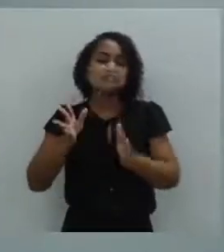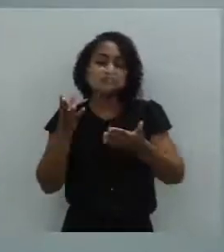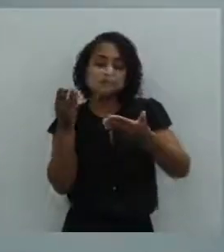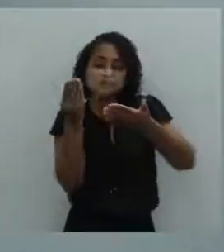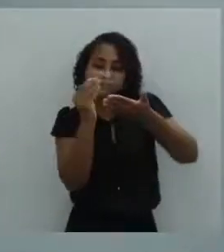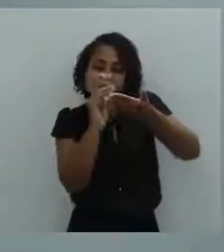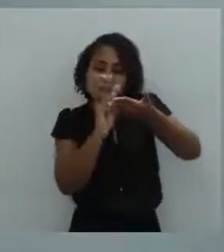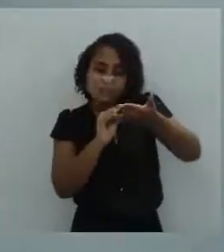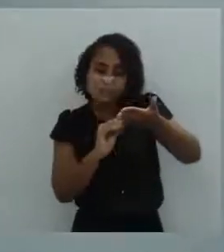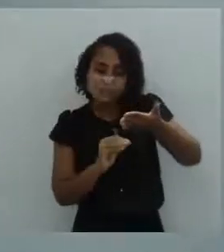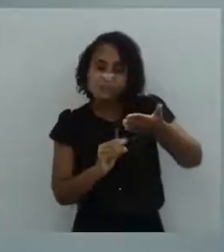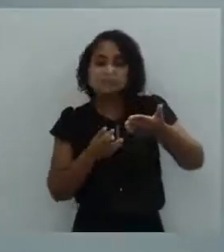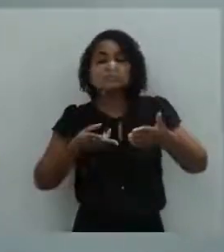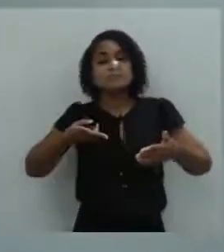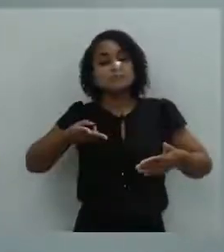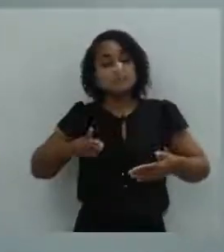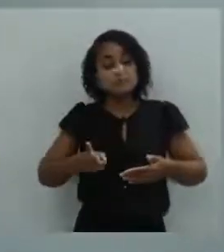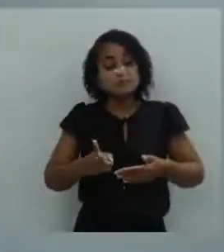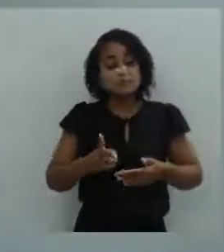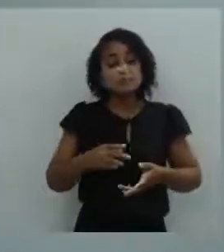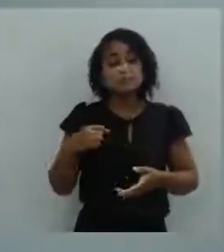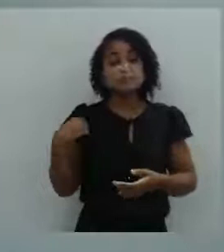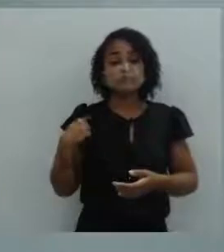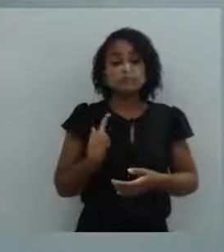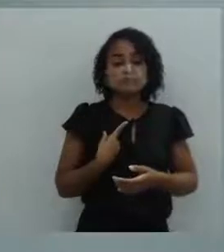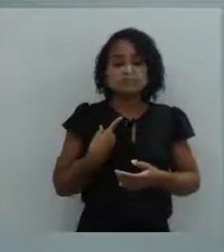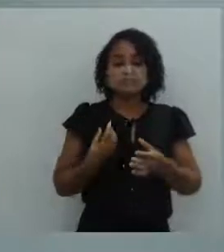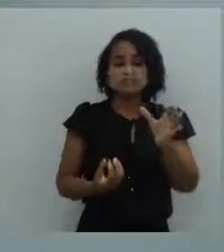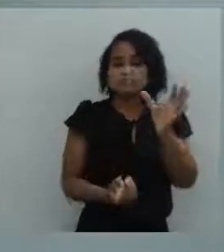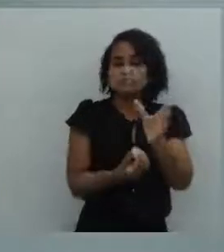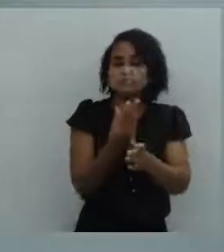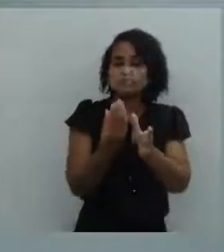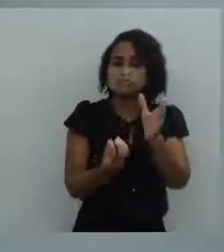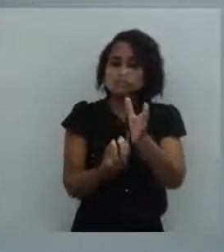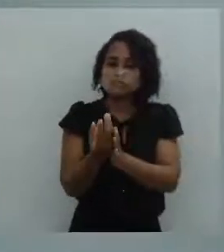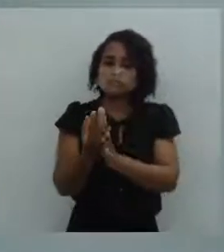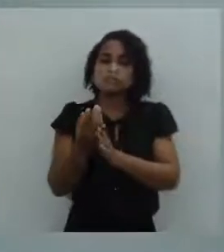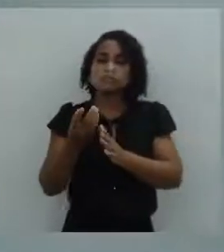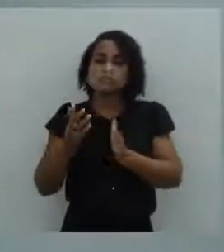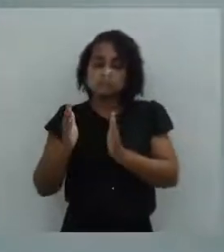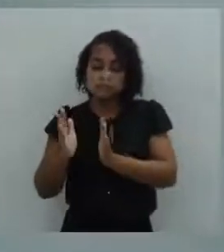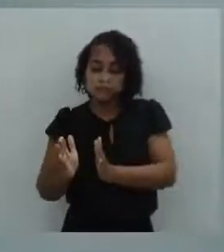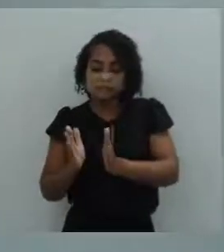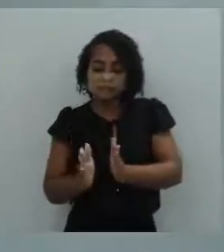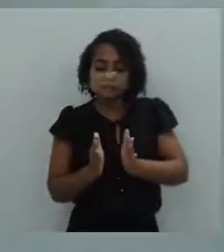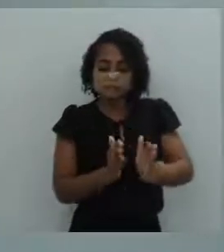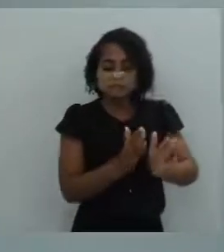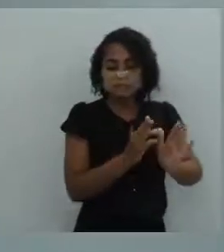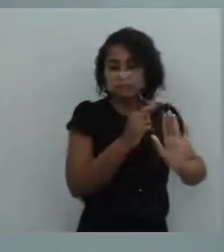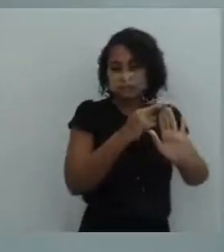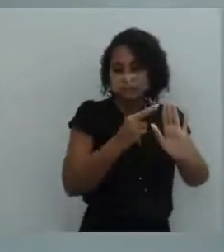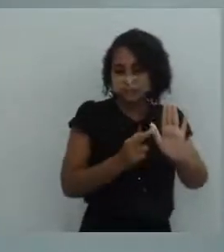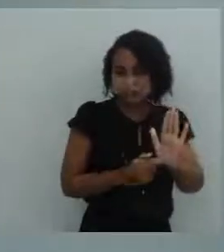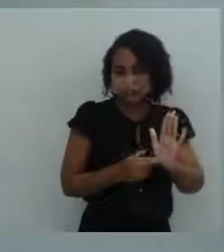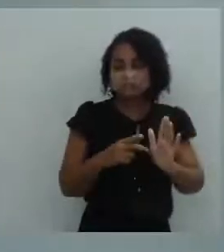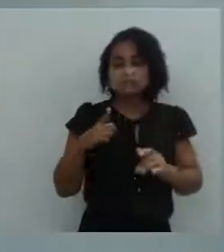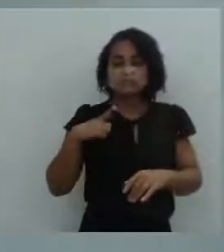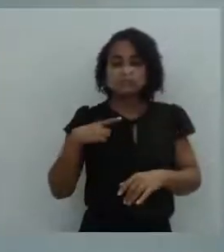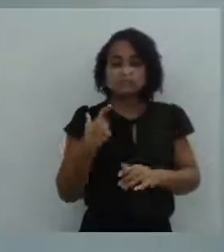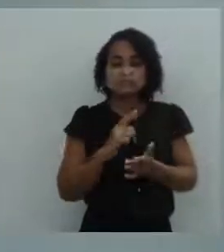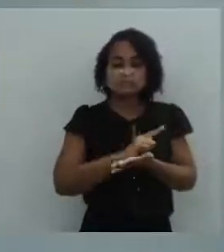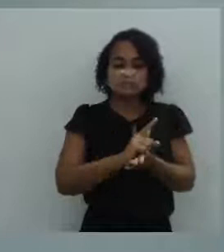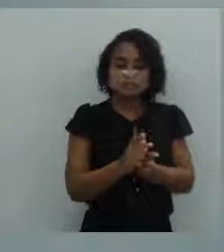agendado, gente. Continuando, a gente vai elaborando, seguindo as regras do nosso